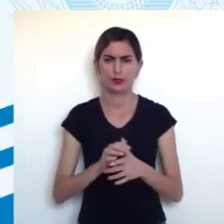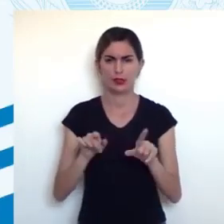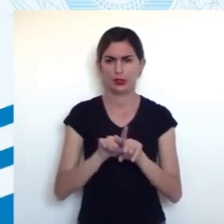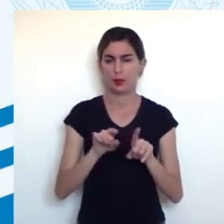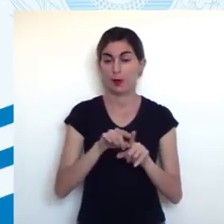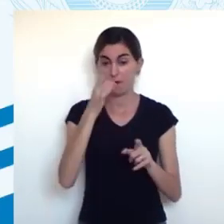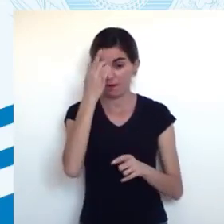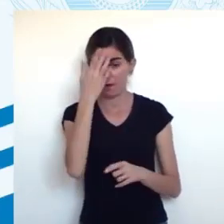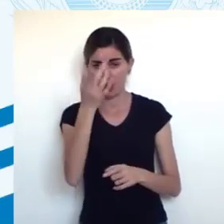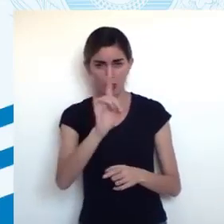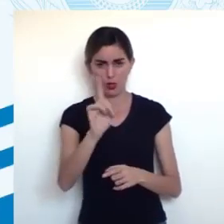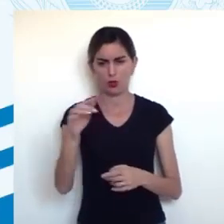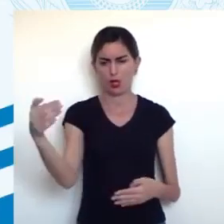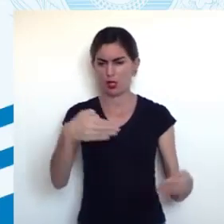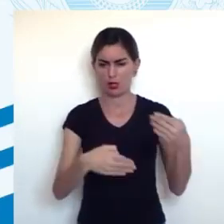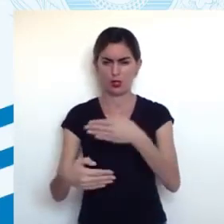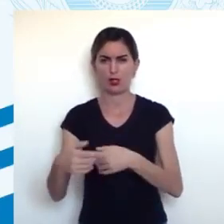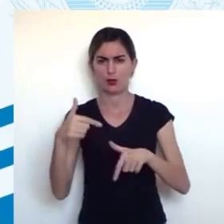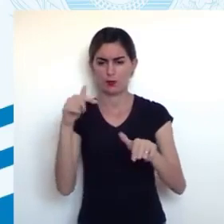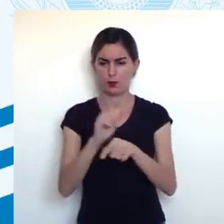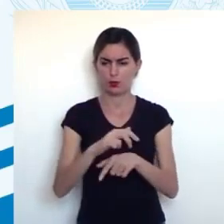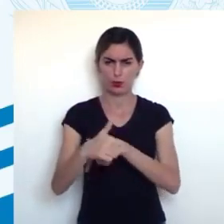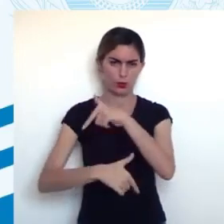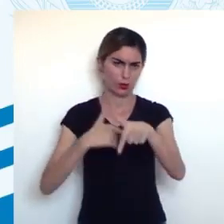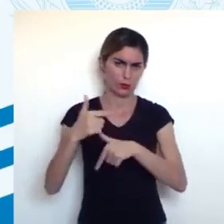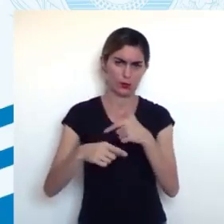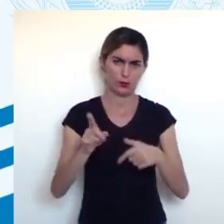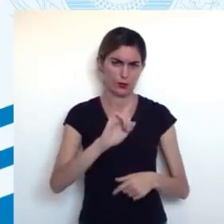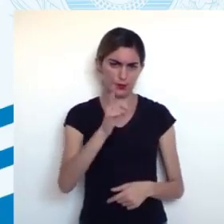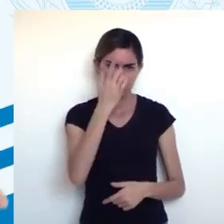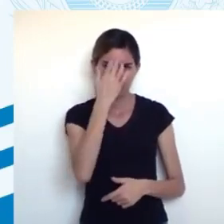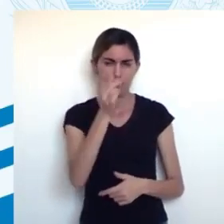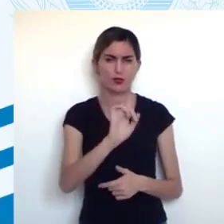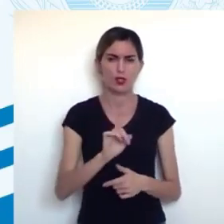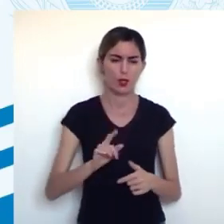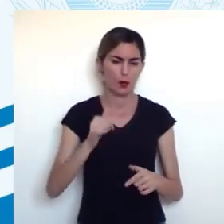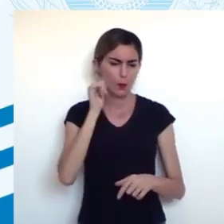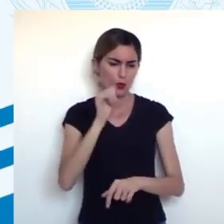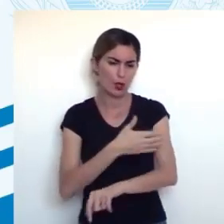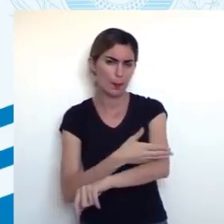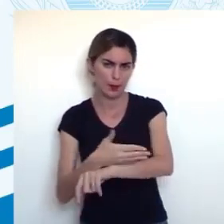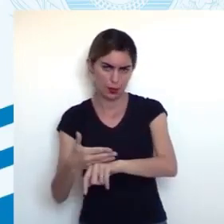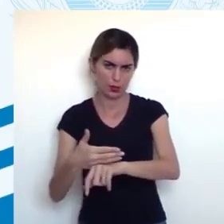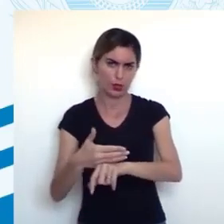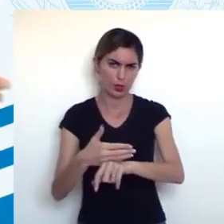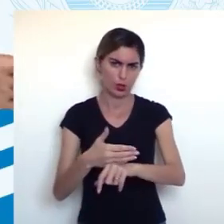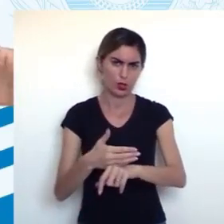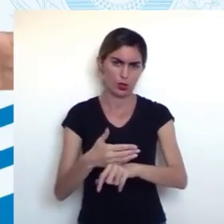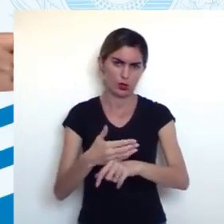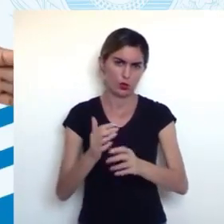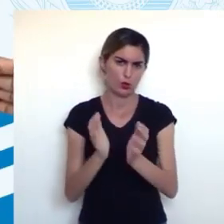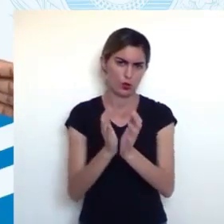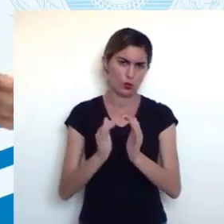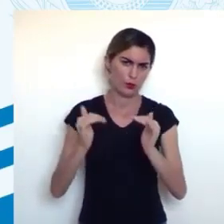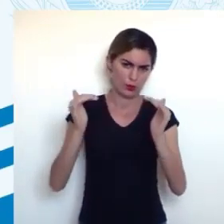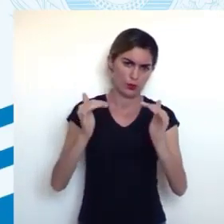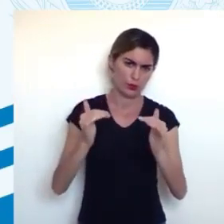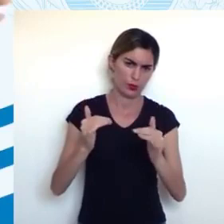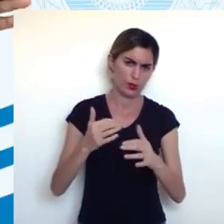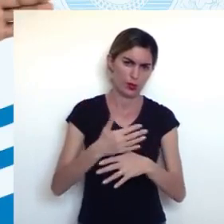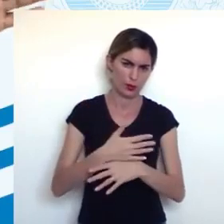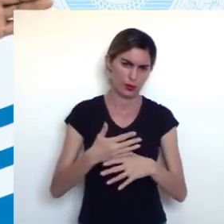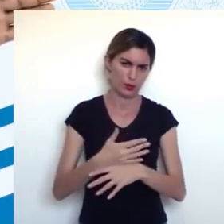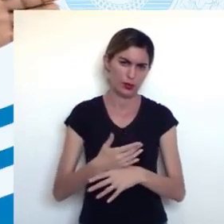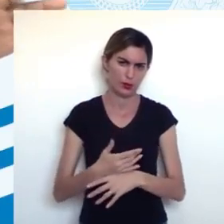nem facilita o quê? O acesso ao mercado de trabalho. A mulher branca de classe média urbana, ou